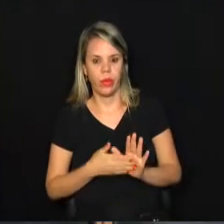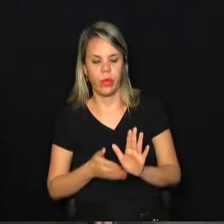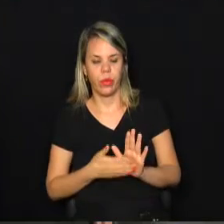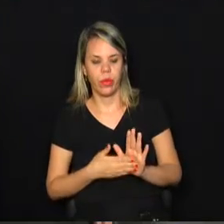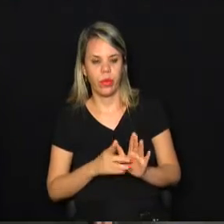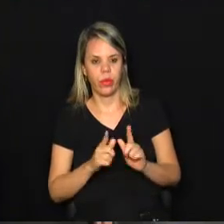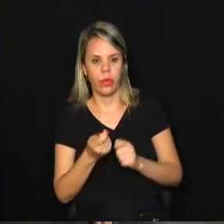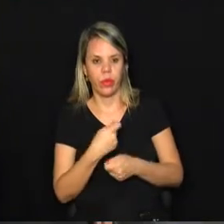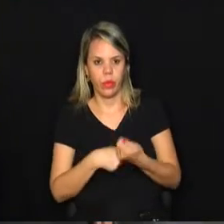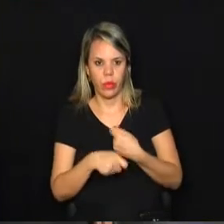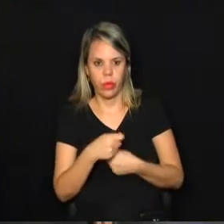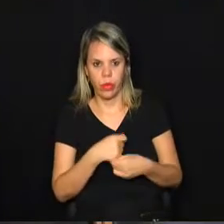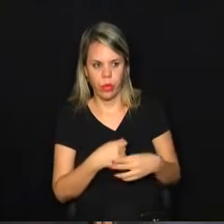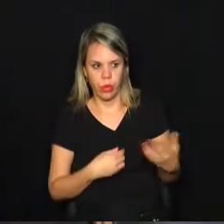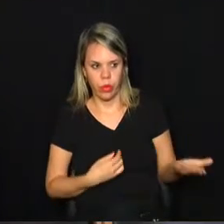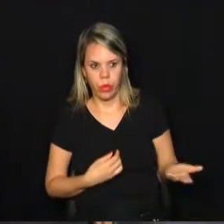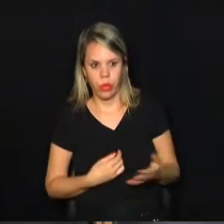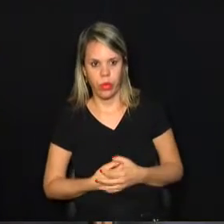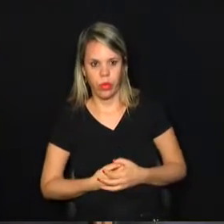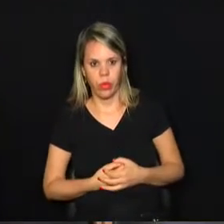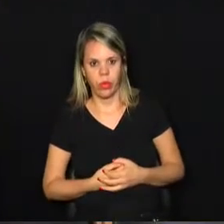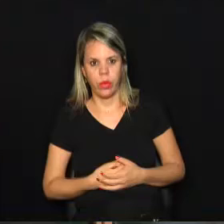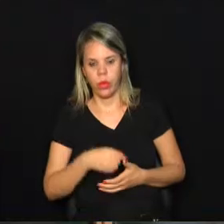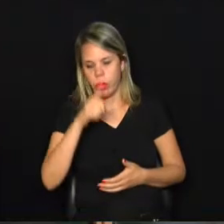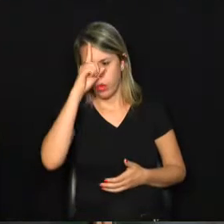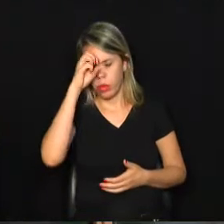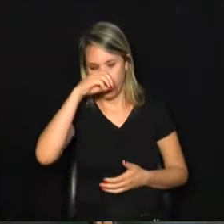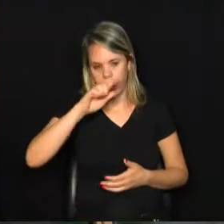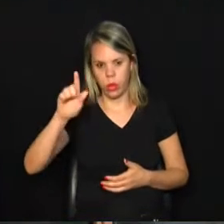de gestão da rede